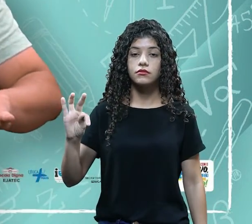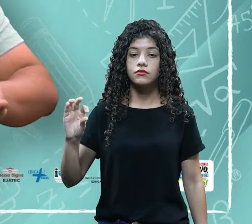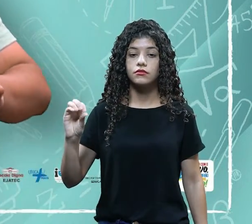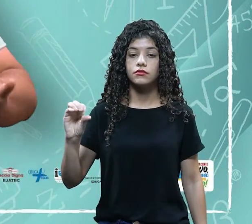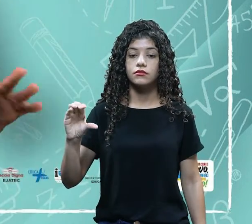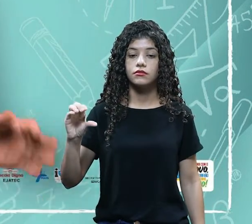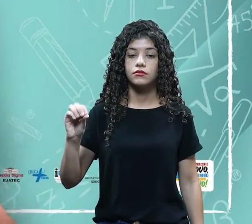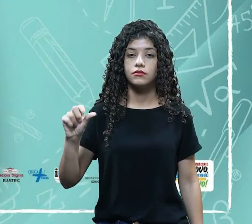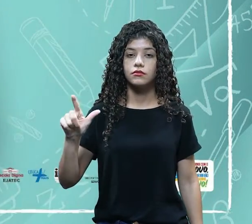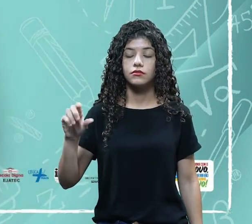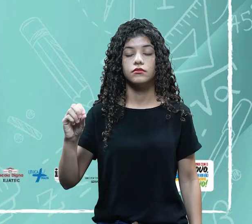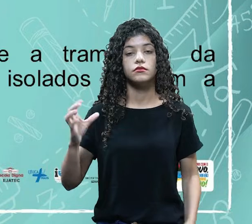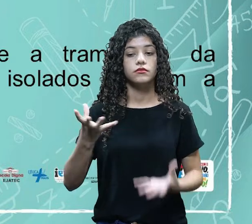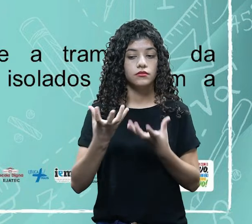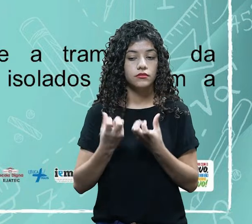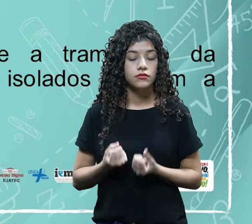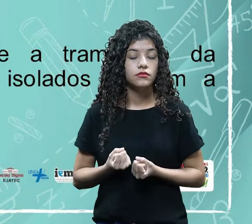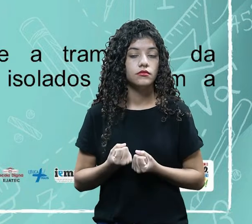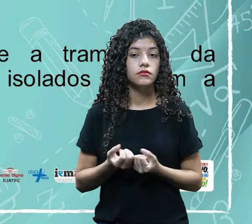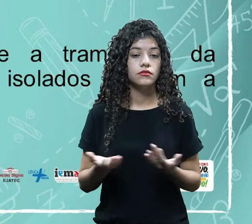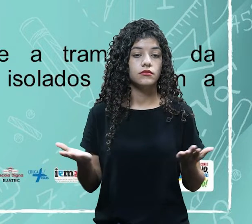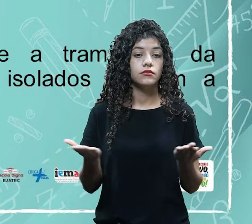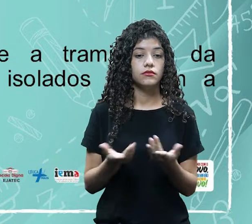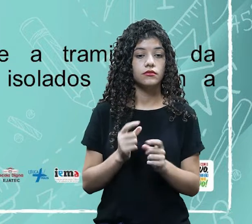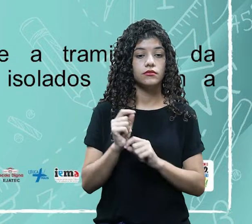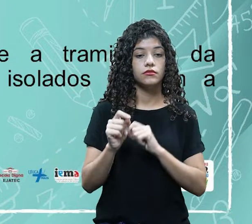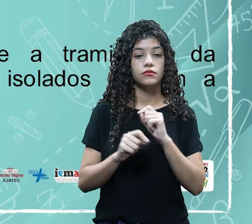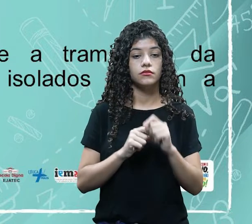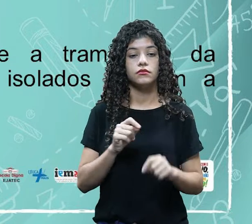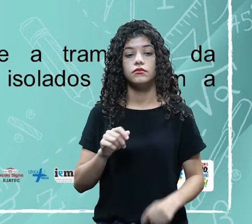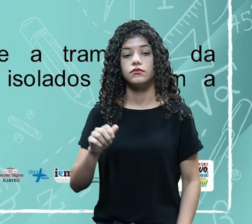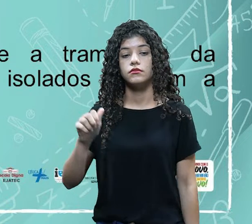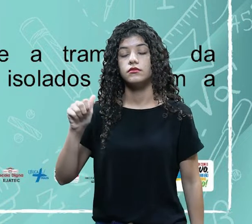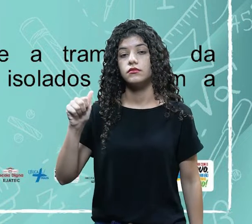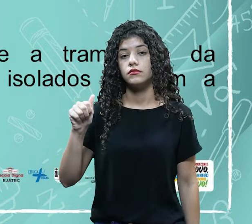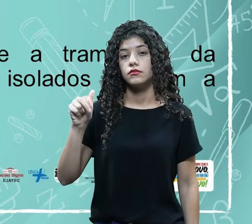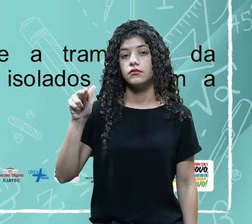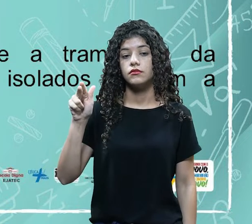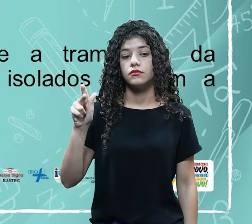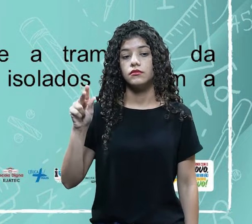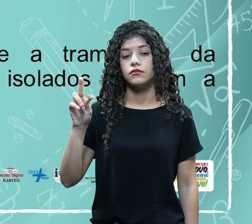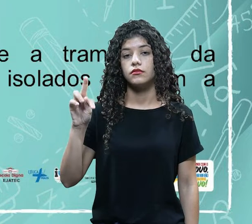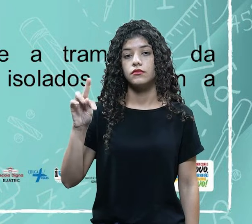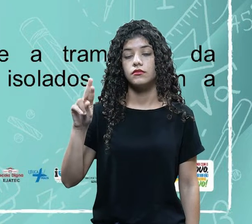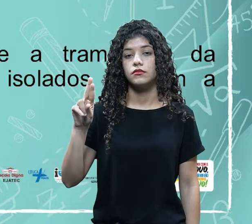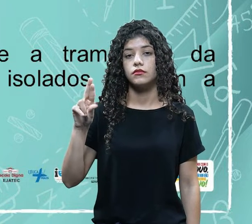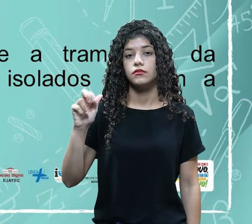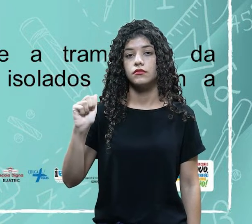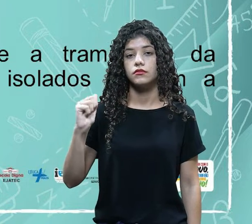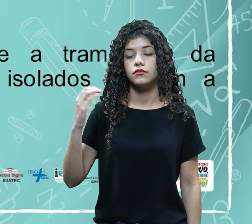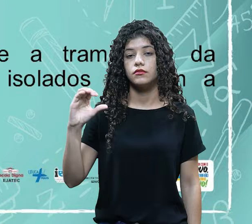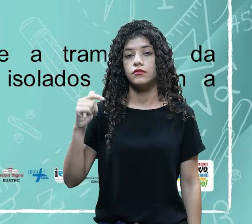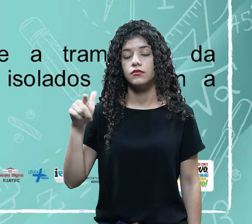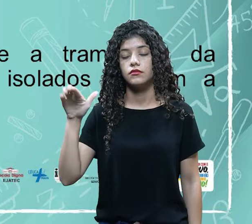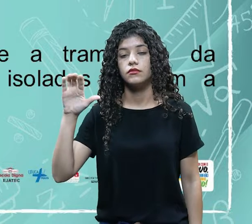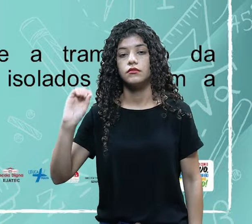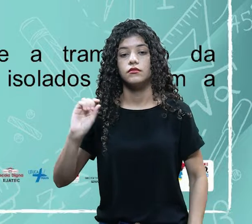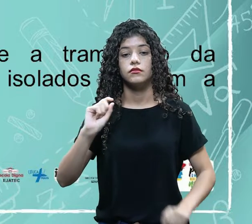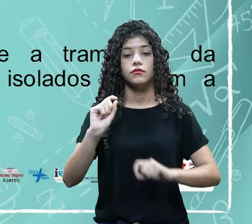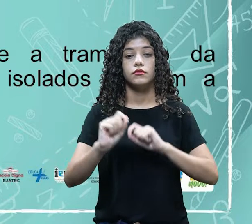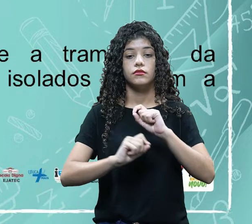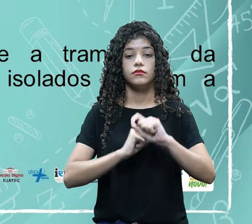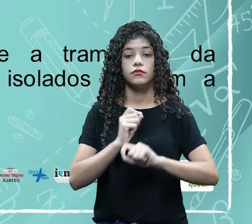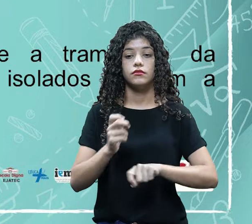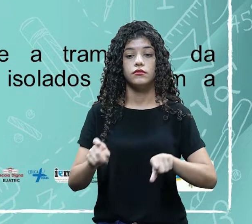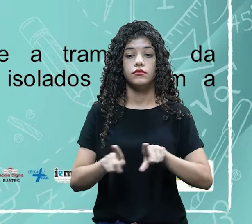Então, vão fazer o recebimento. Já a autuação, né, que também é conhecida como protocolização,